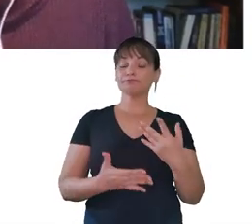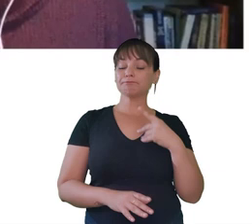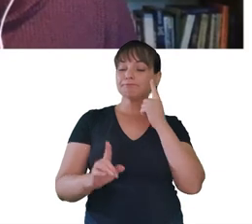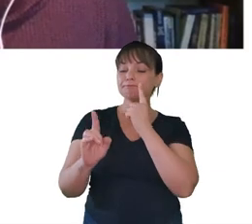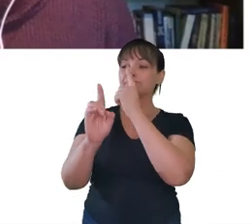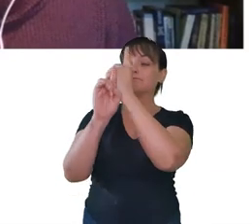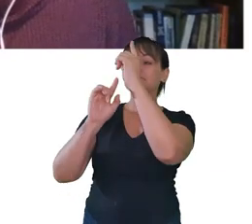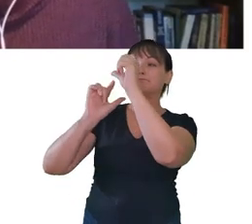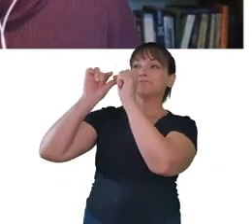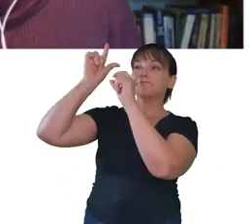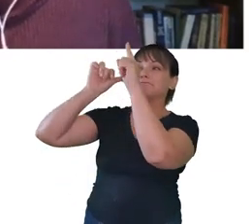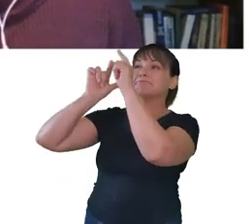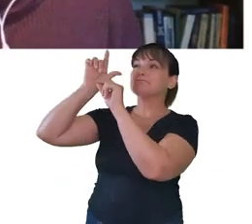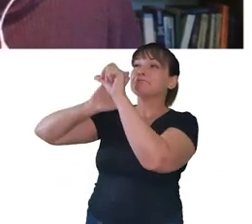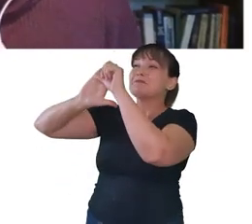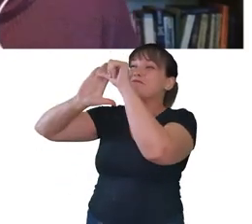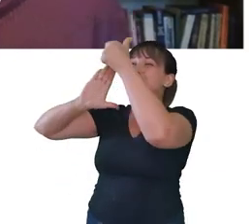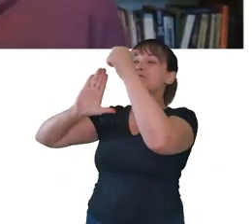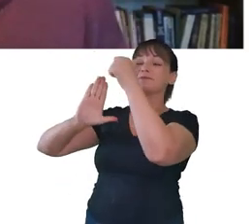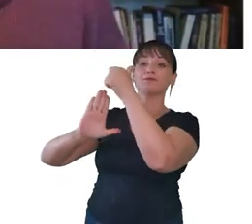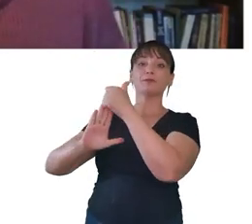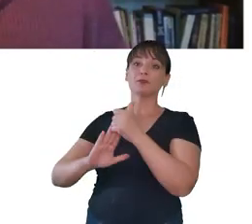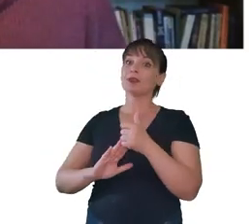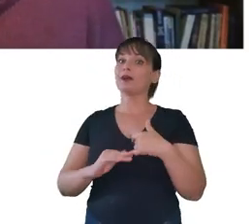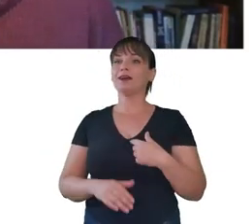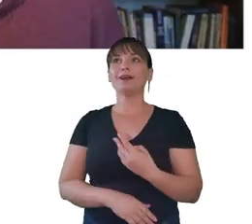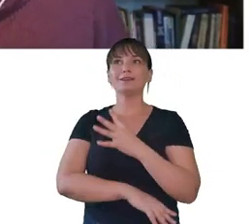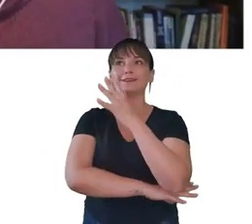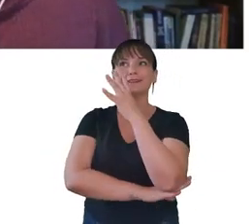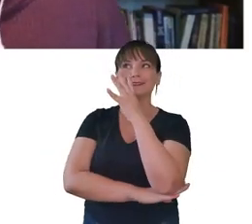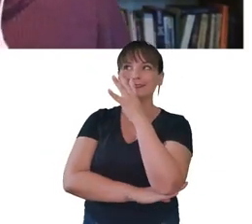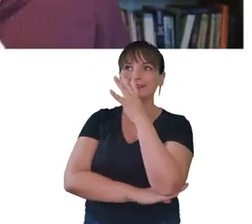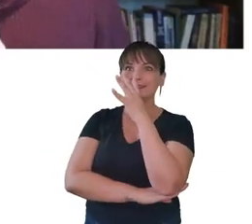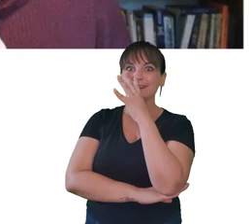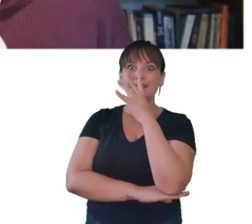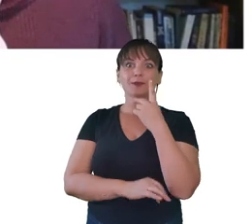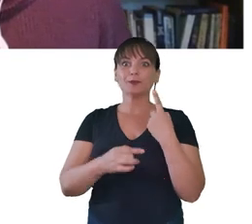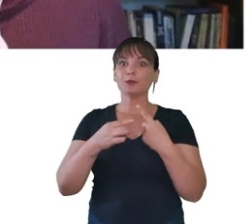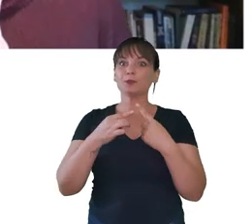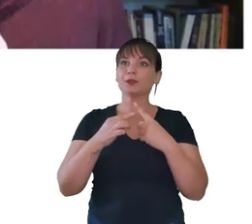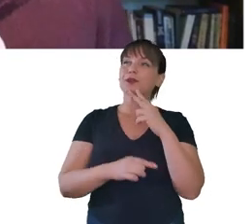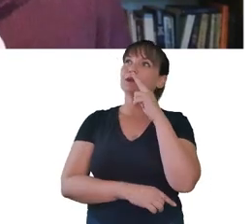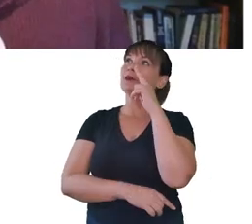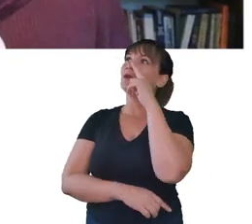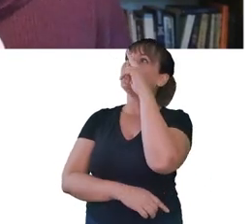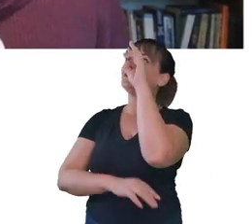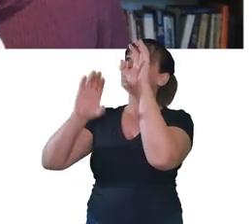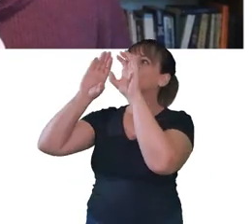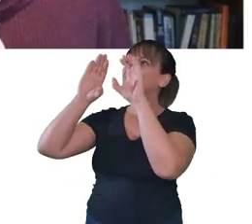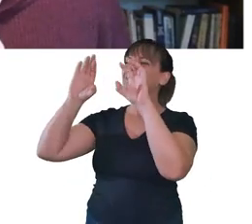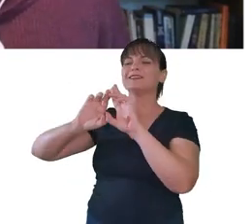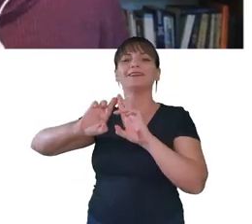primeira vez, como foi? Ah, é uma coisa mágica, né? Porque a gente olha para o céu e cada um é difícil você